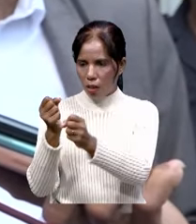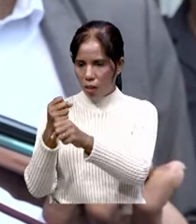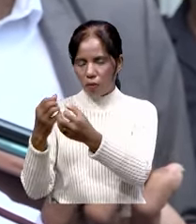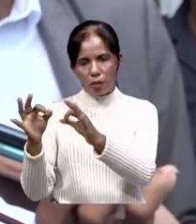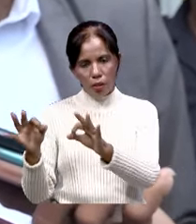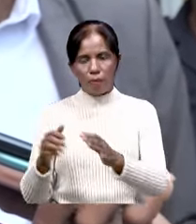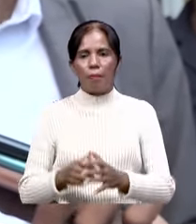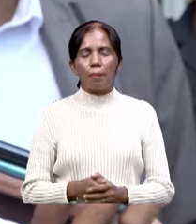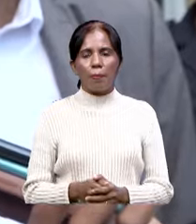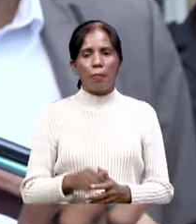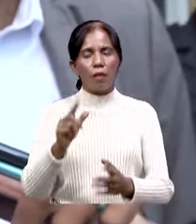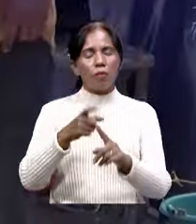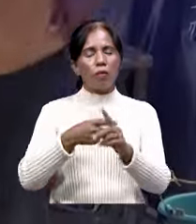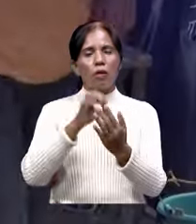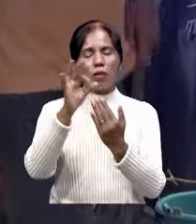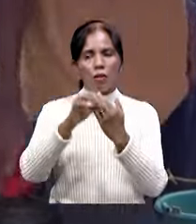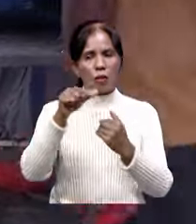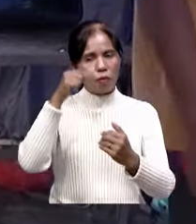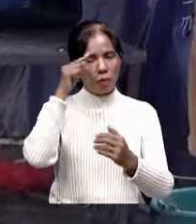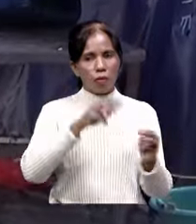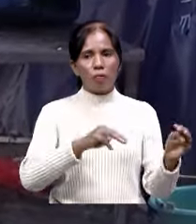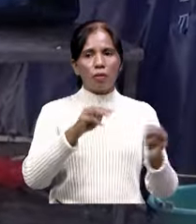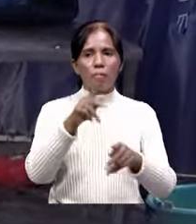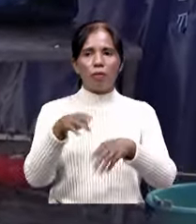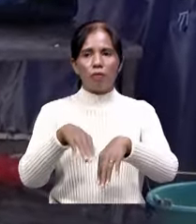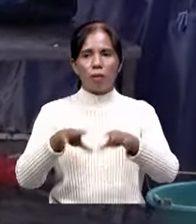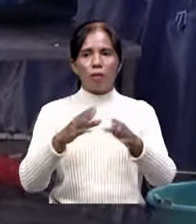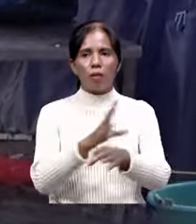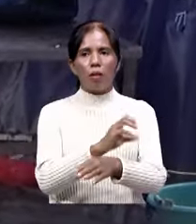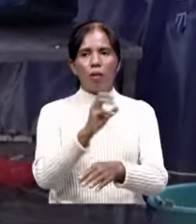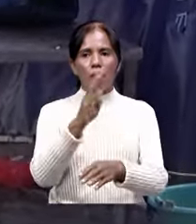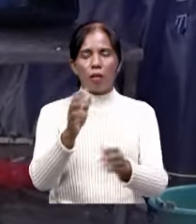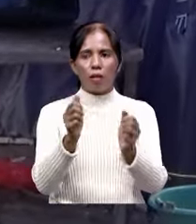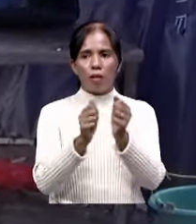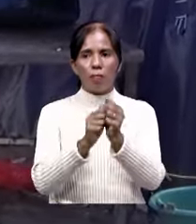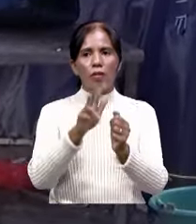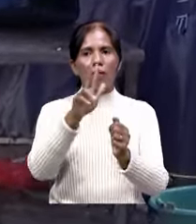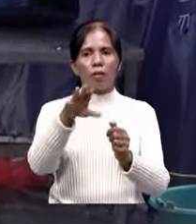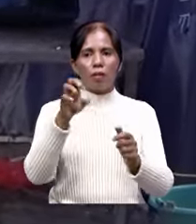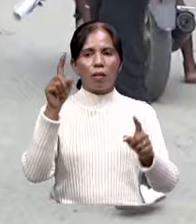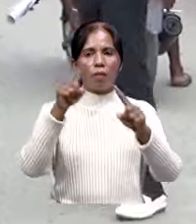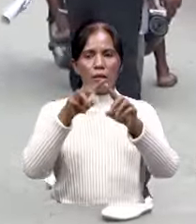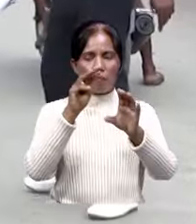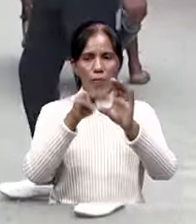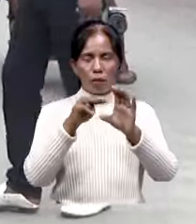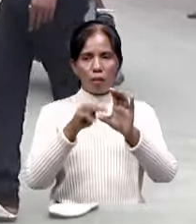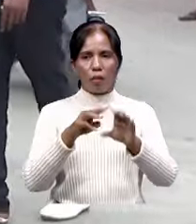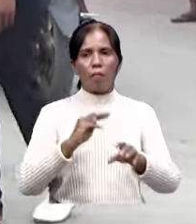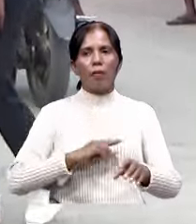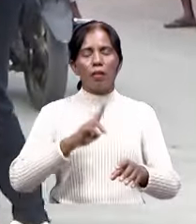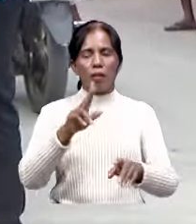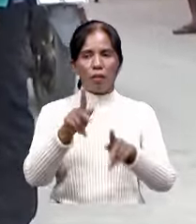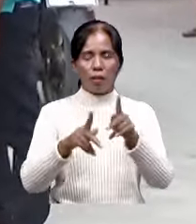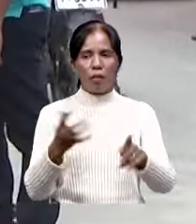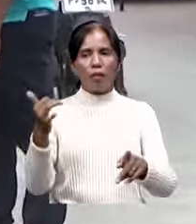fulan fevereiro liba, governo mura obrigatório negociante obral ansira e hai mutin ha mutu katus tolu resin ba mercado manleu. Ba be vendedor